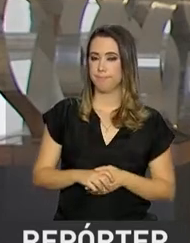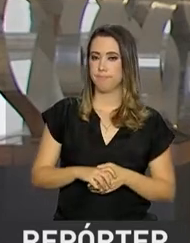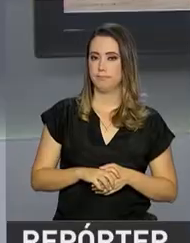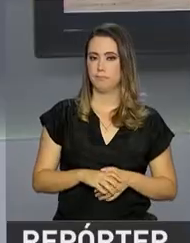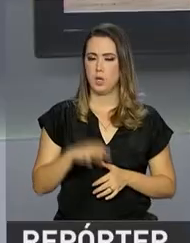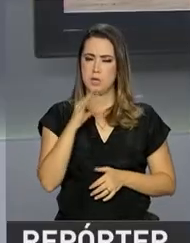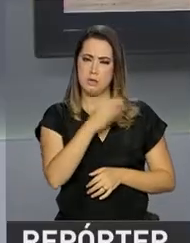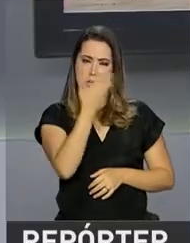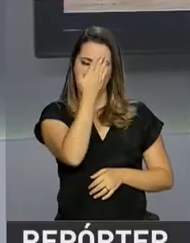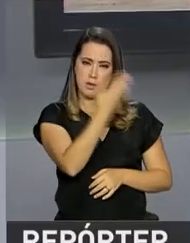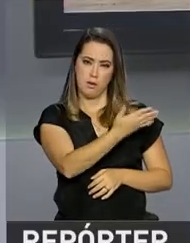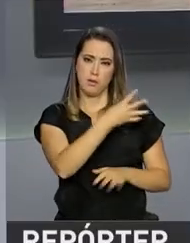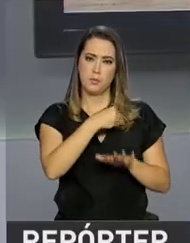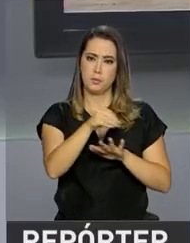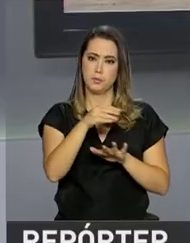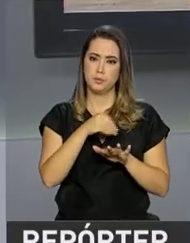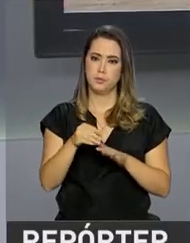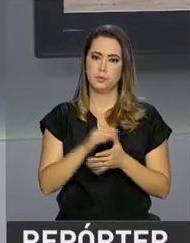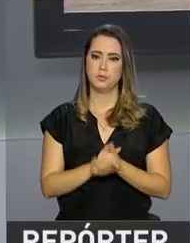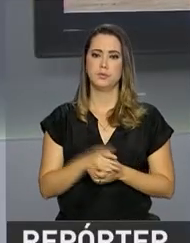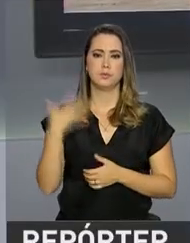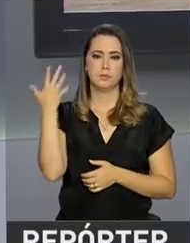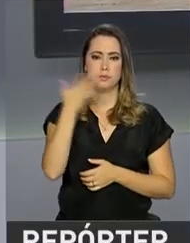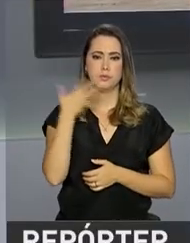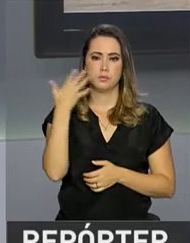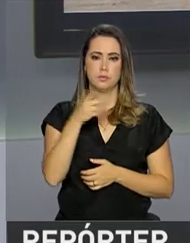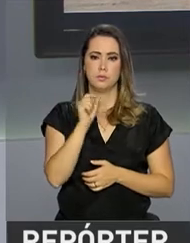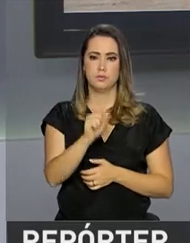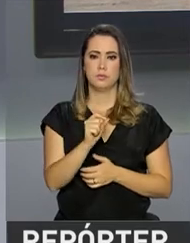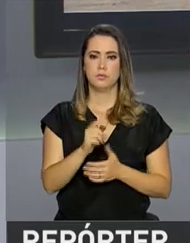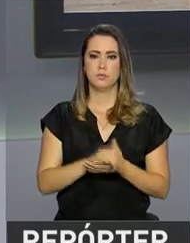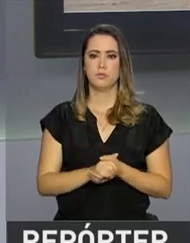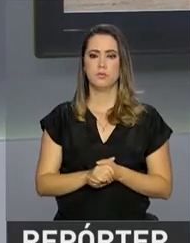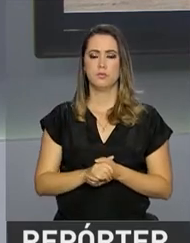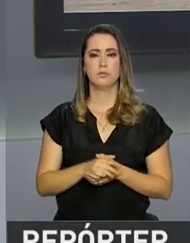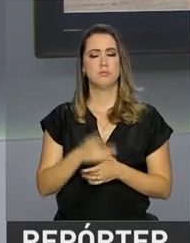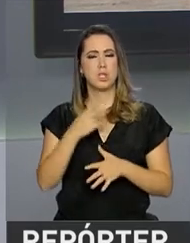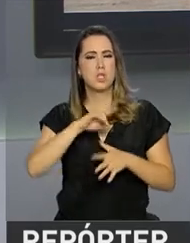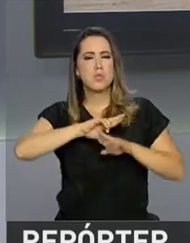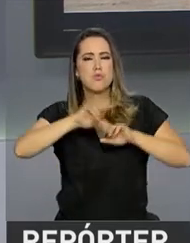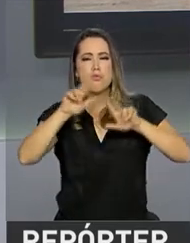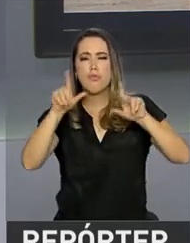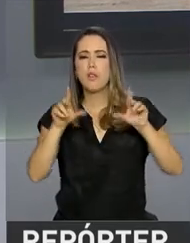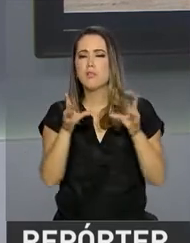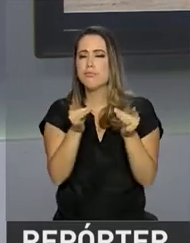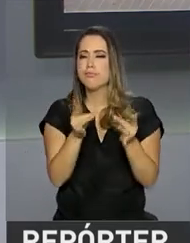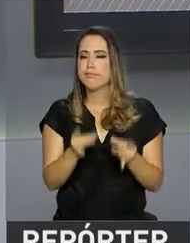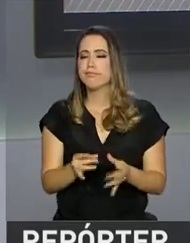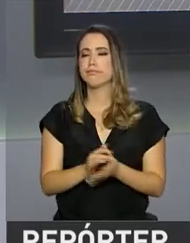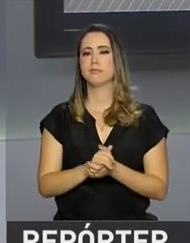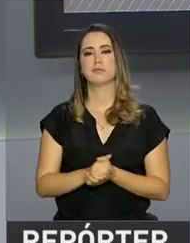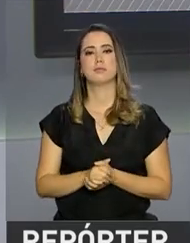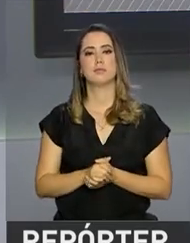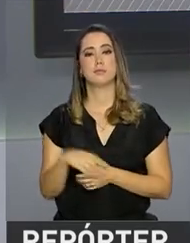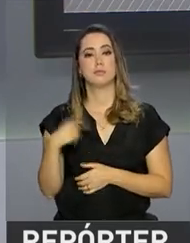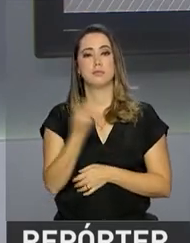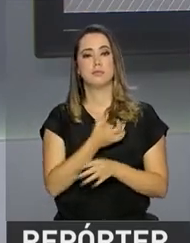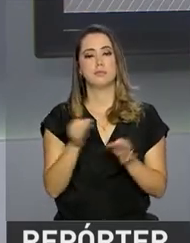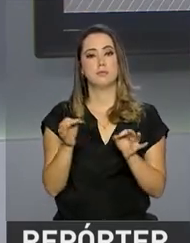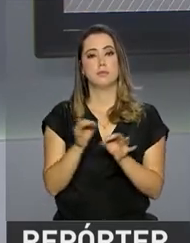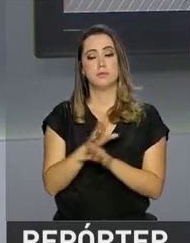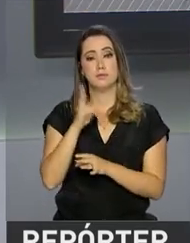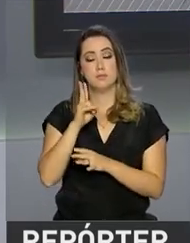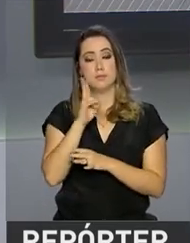aullon obrigado pelas informações por esse esclarecimento dessas nuances aí da balança comercial obrigado gente fica por aqui e